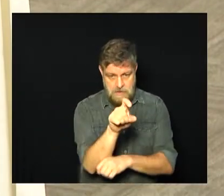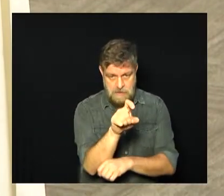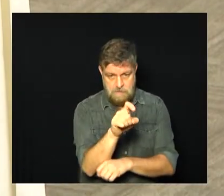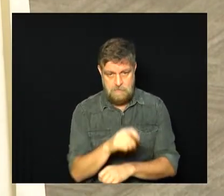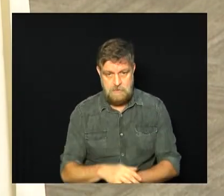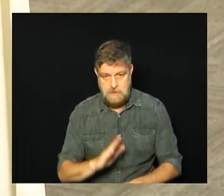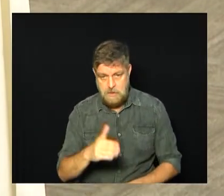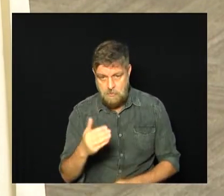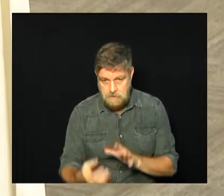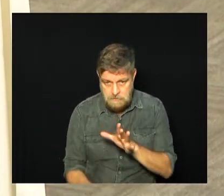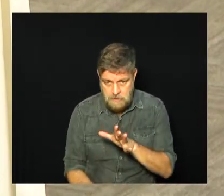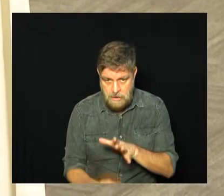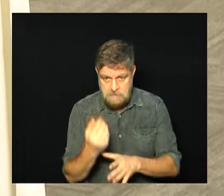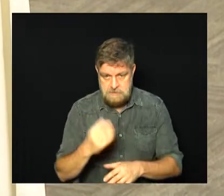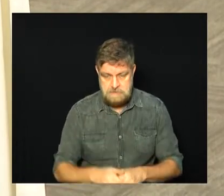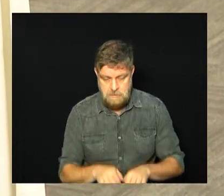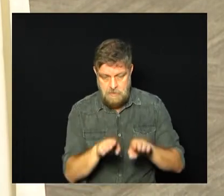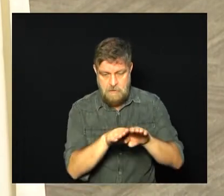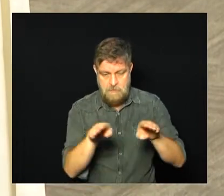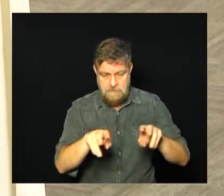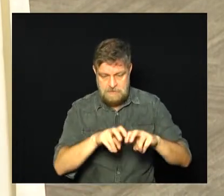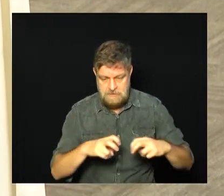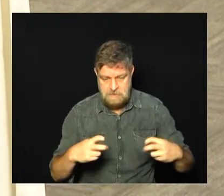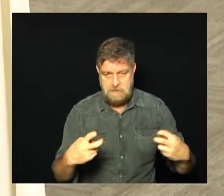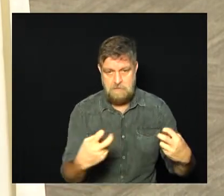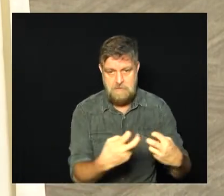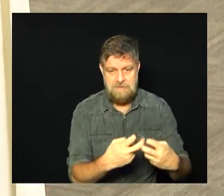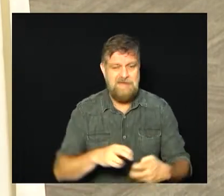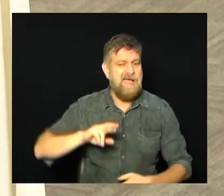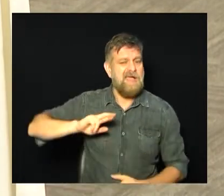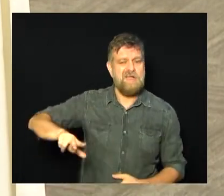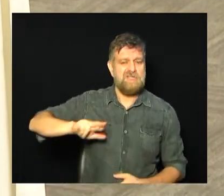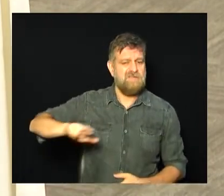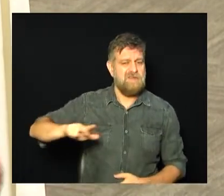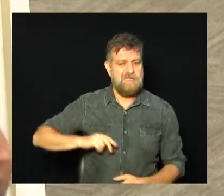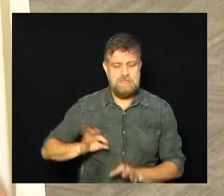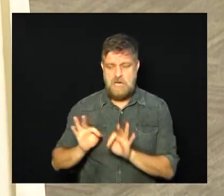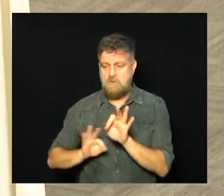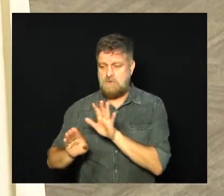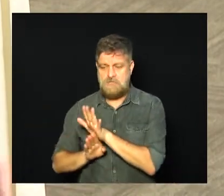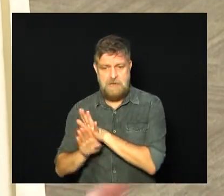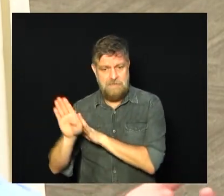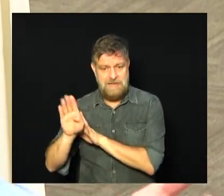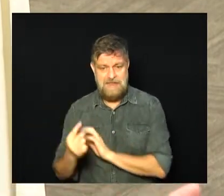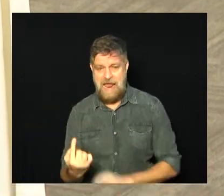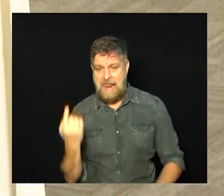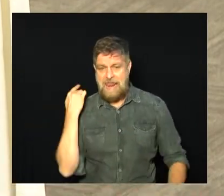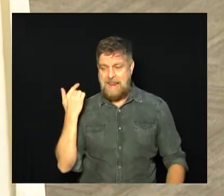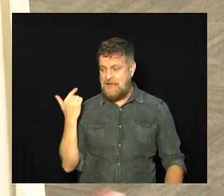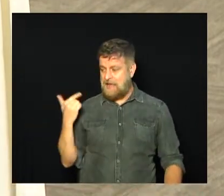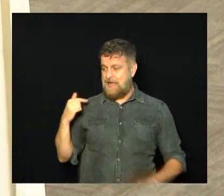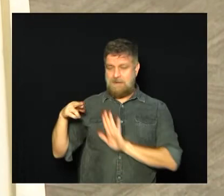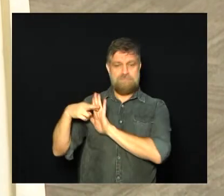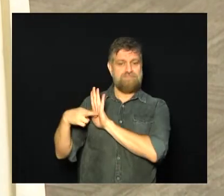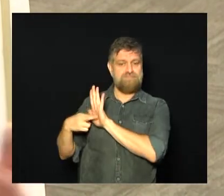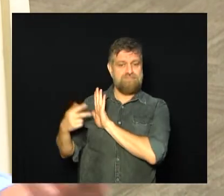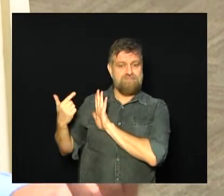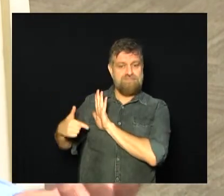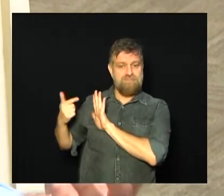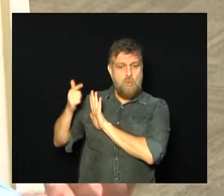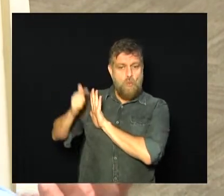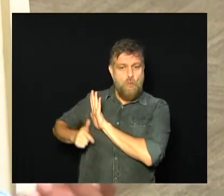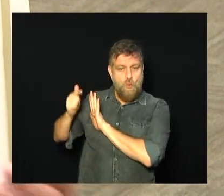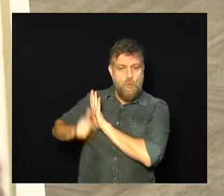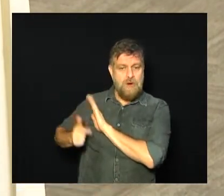foi colocado como projeto... É uma outra situação. É uma outra situação. Um projeto piloto, não havia, à época, um regramento. E por não haver